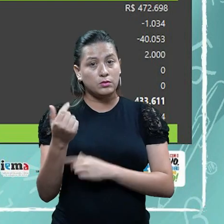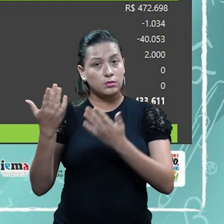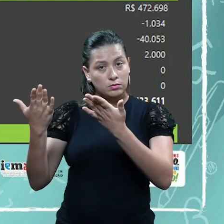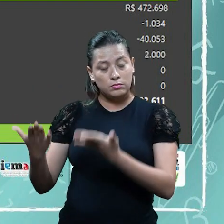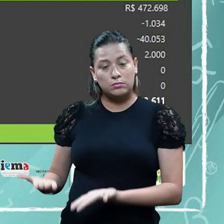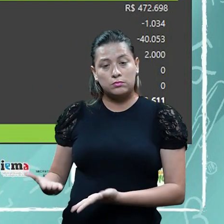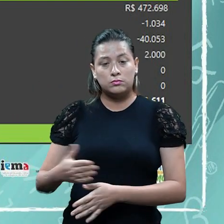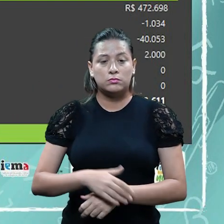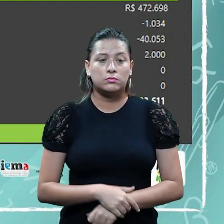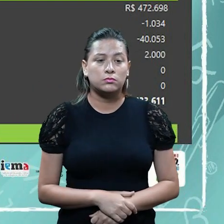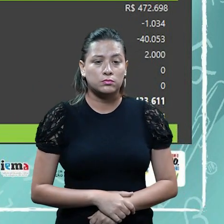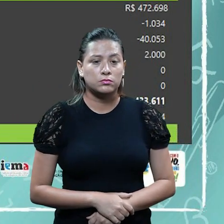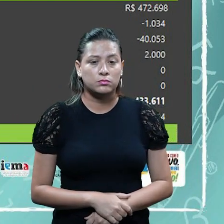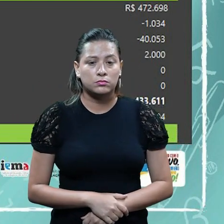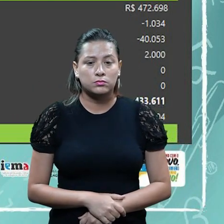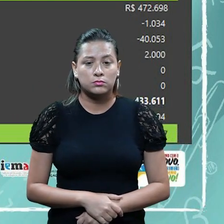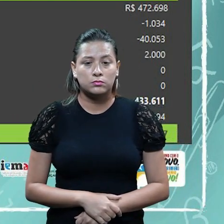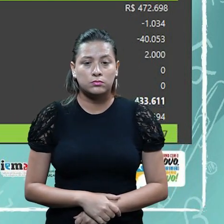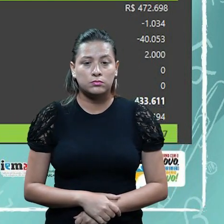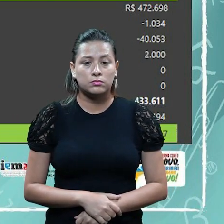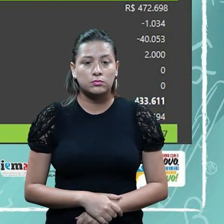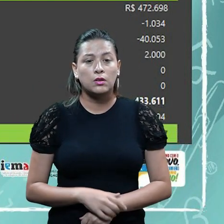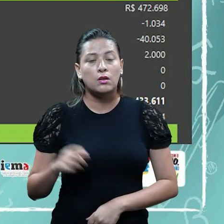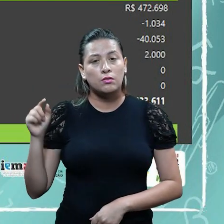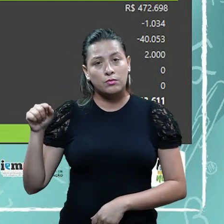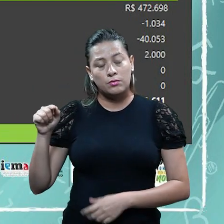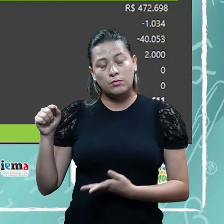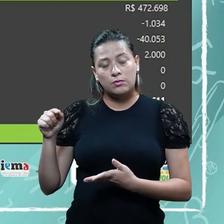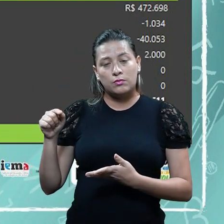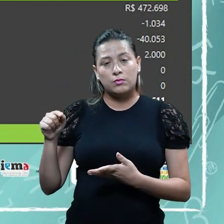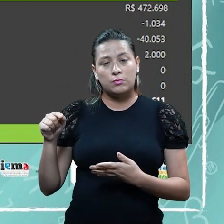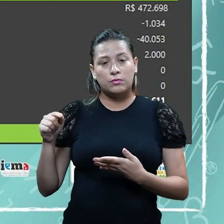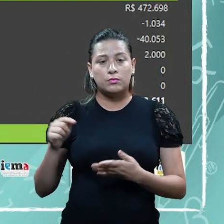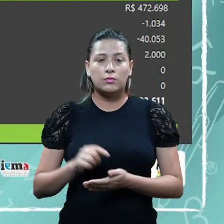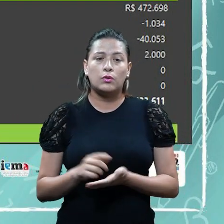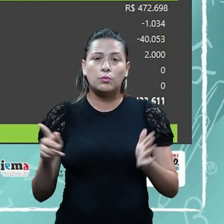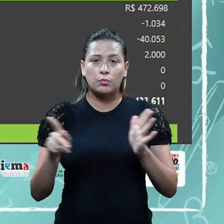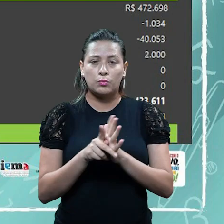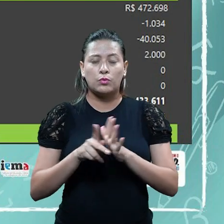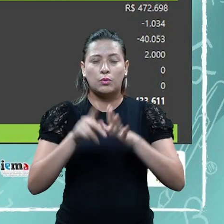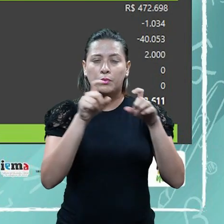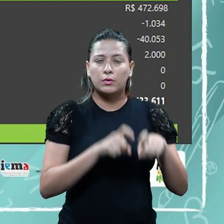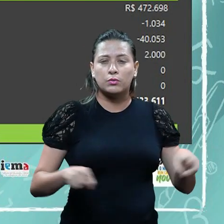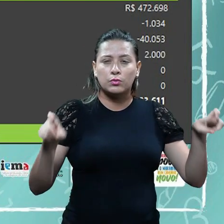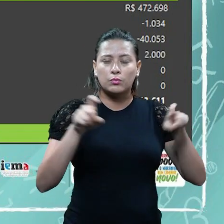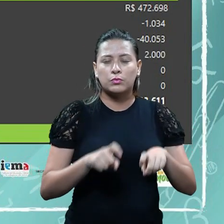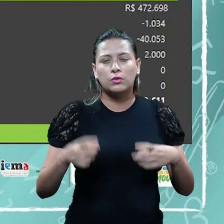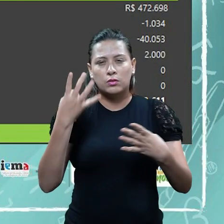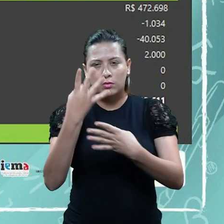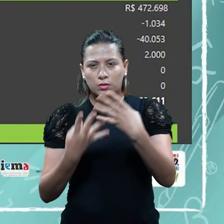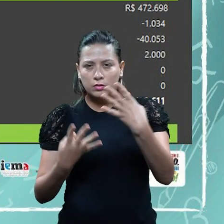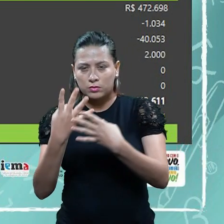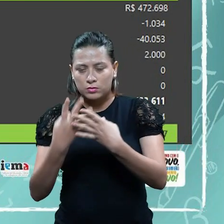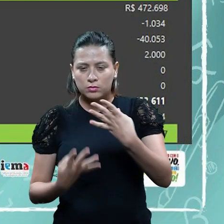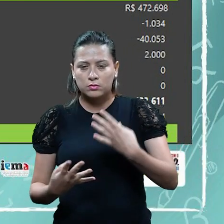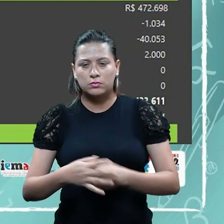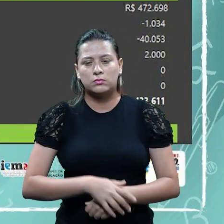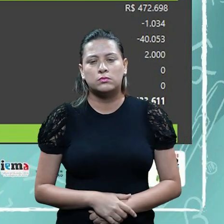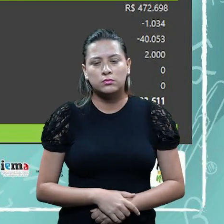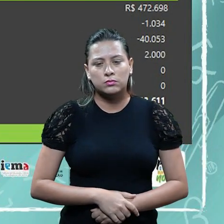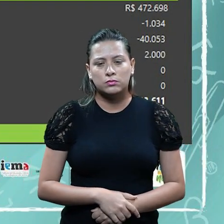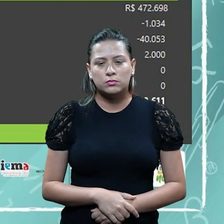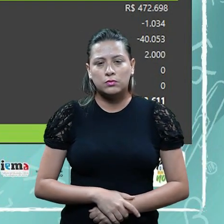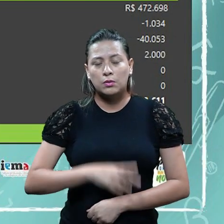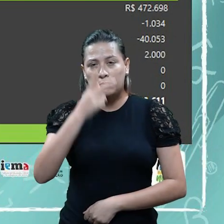que ela foi confeccionada no Excel. Então é até uma planilha que uma pessoa que tem um pouco de conhecimento